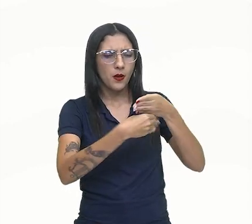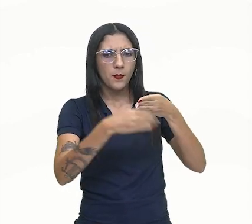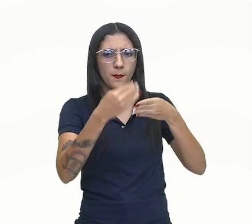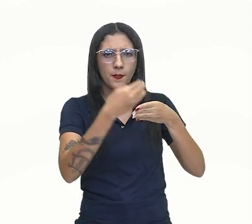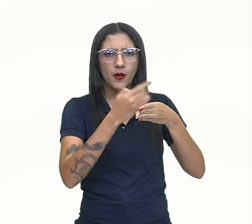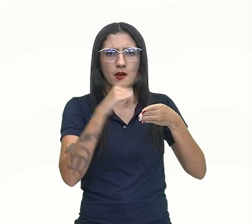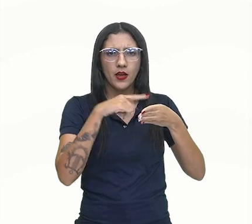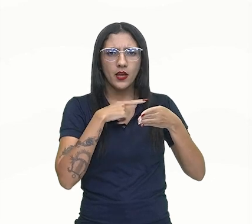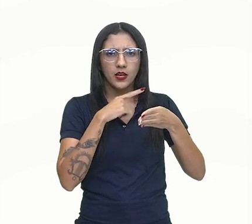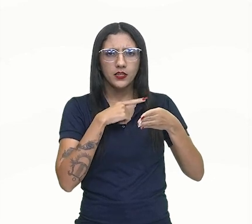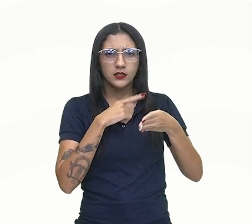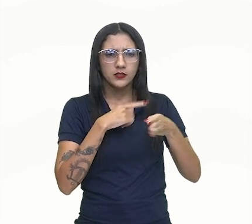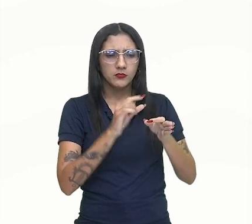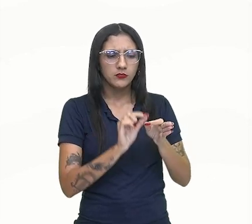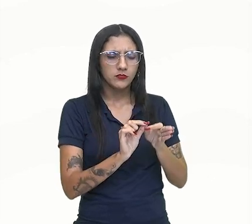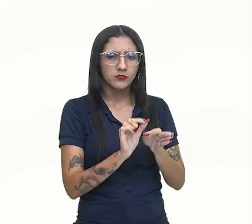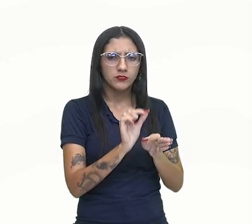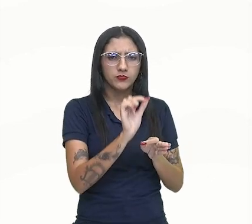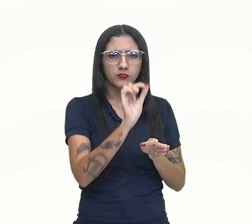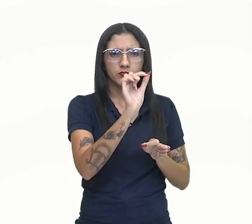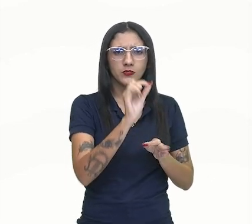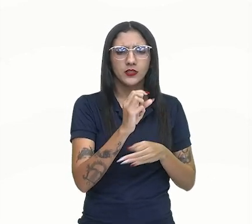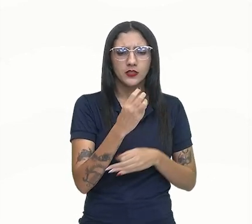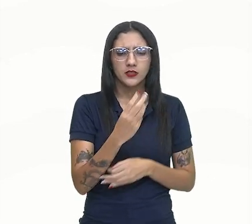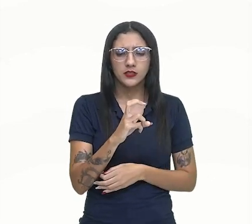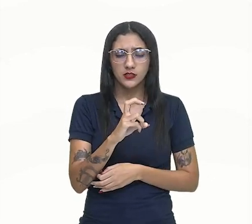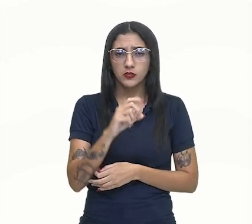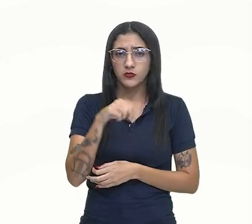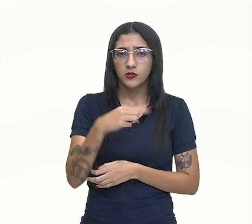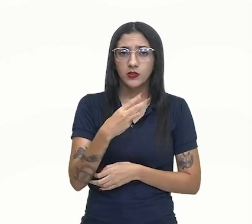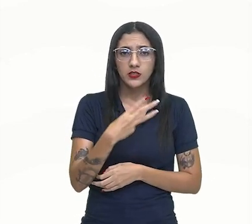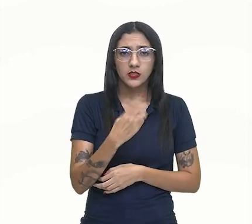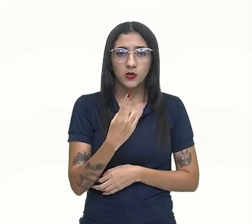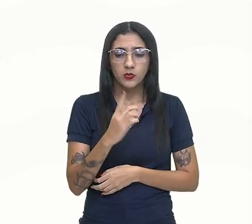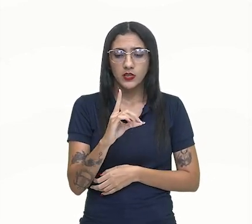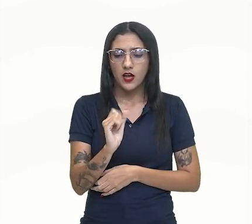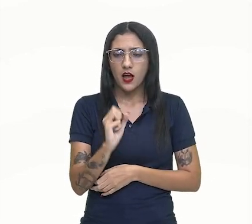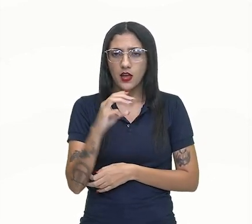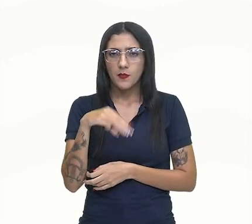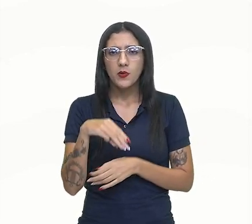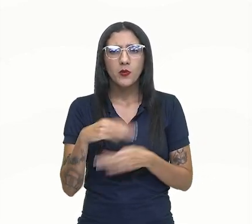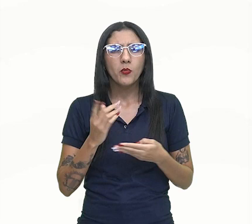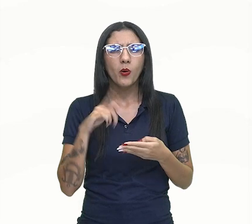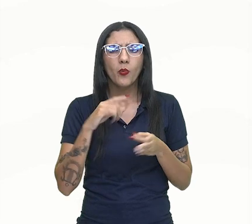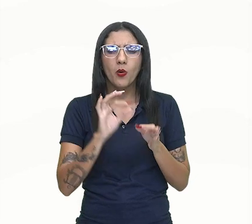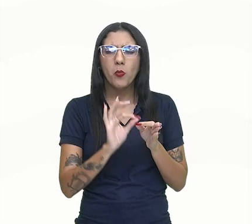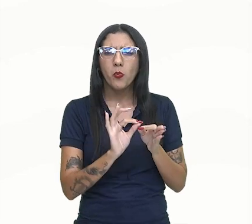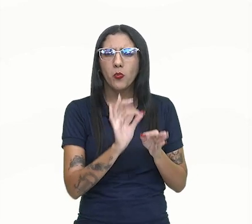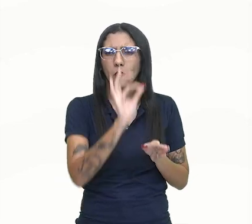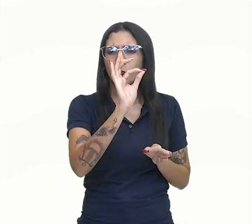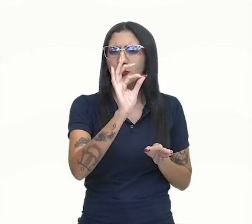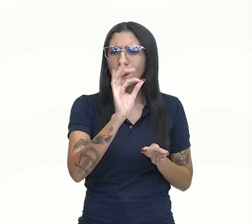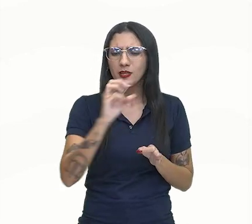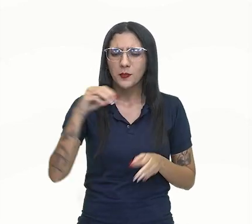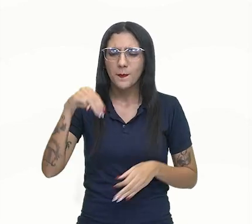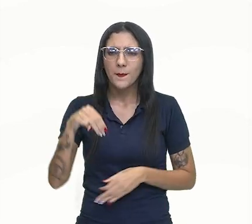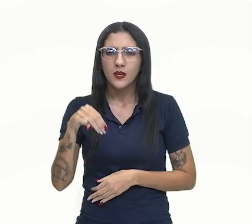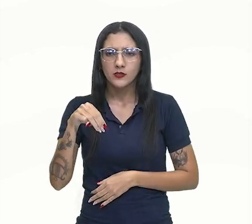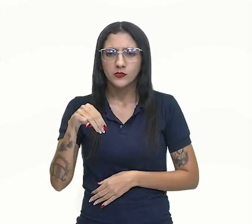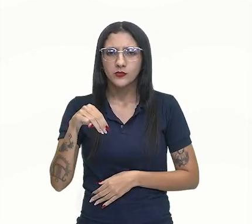5,31 decâmetro de comprimento, qual o seu comprimento em metro? Olha